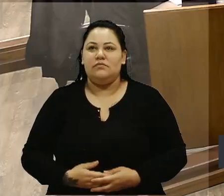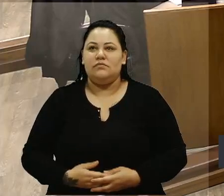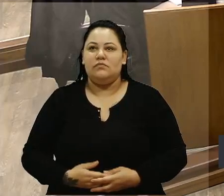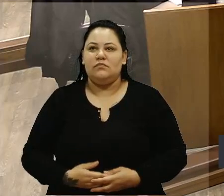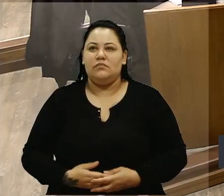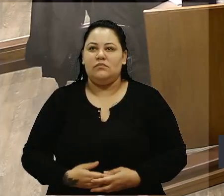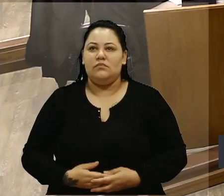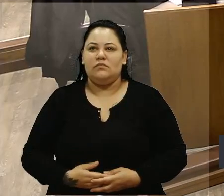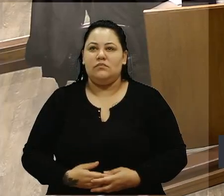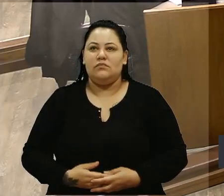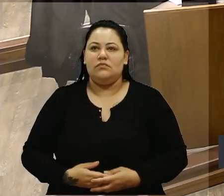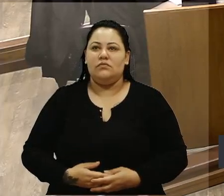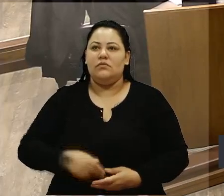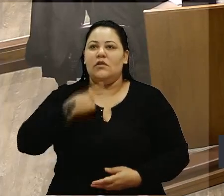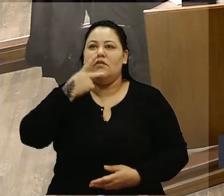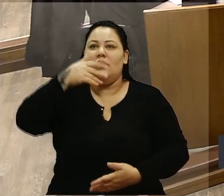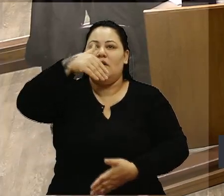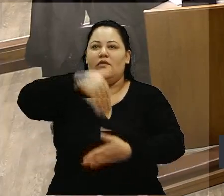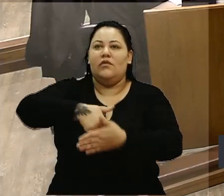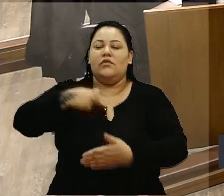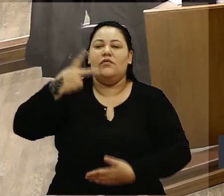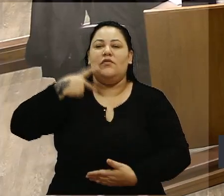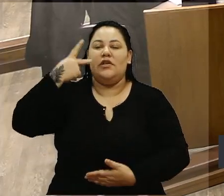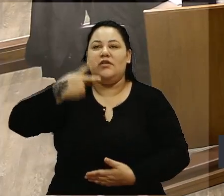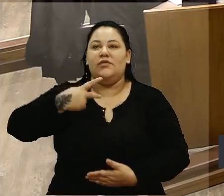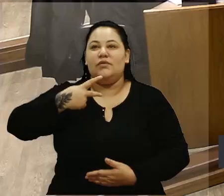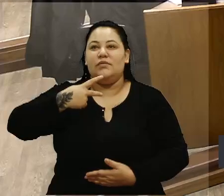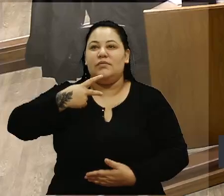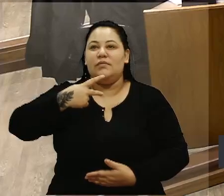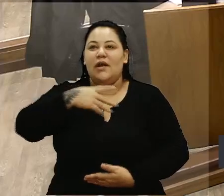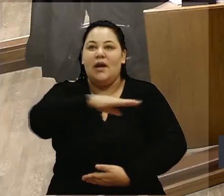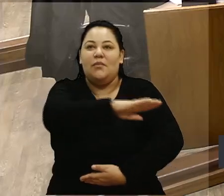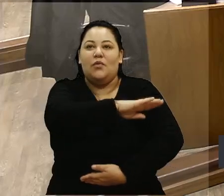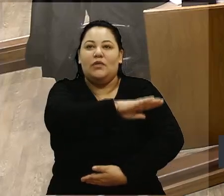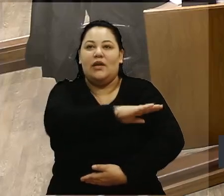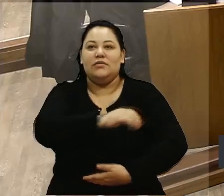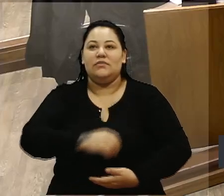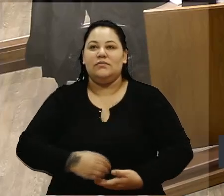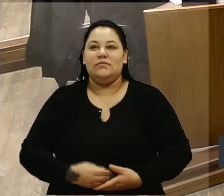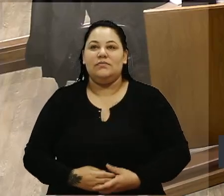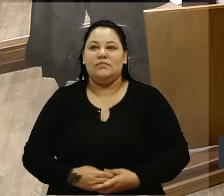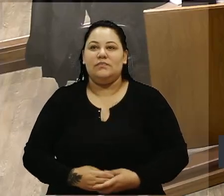Em declaração de voto, o vereador Ramon Teles.